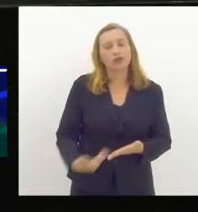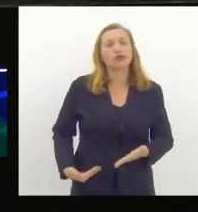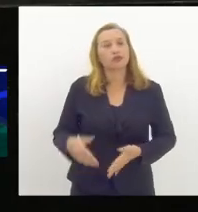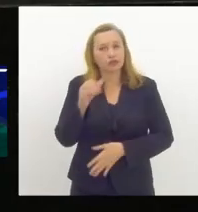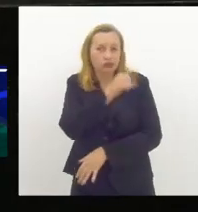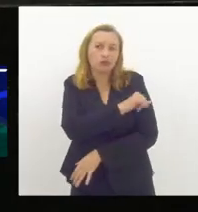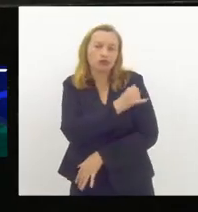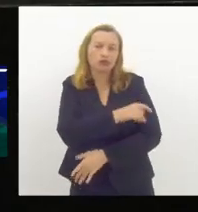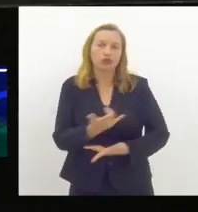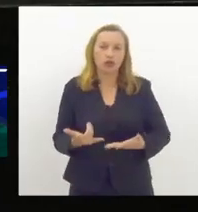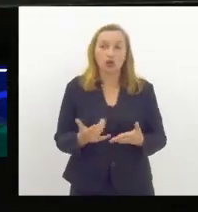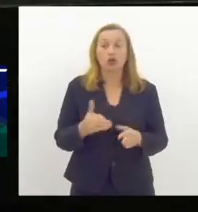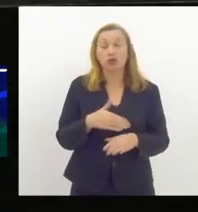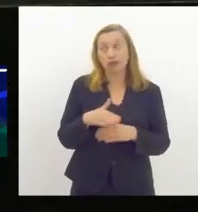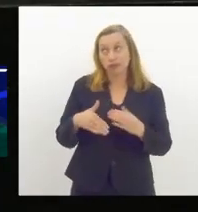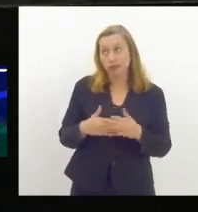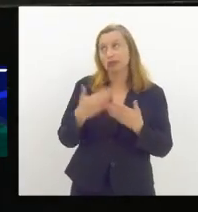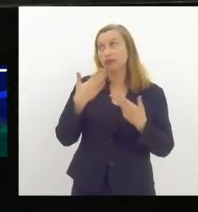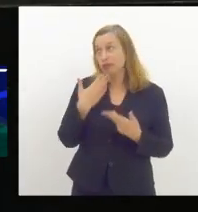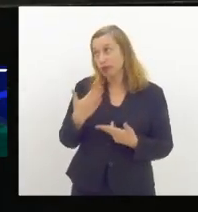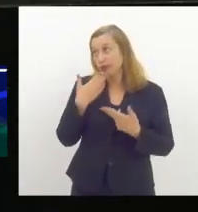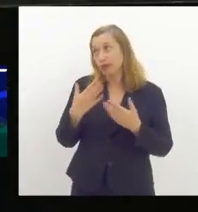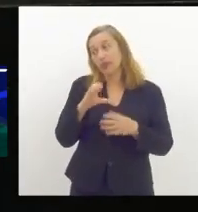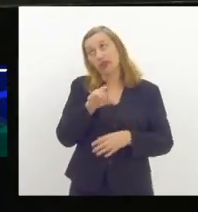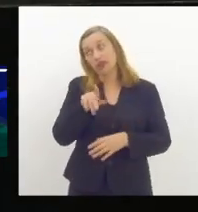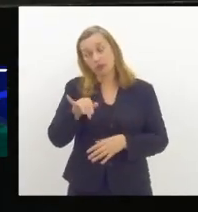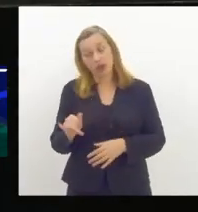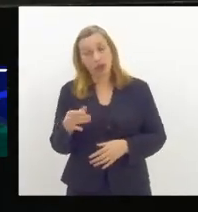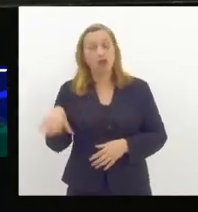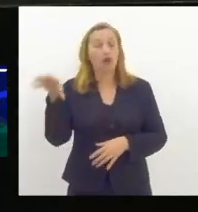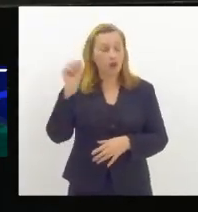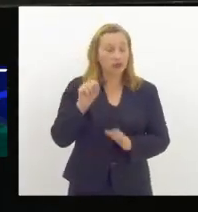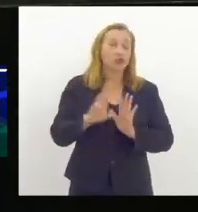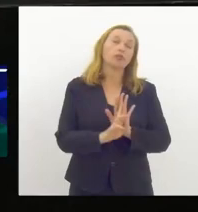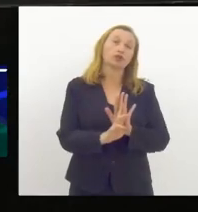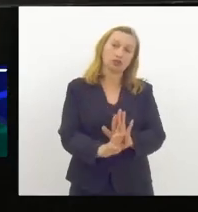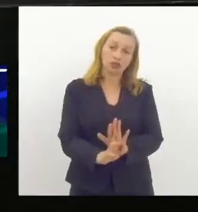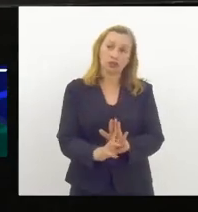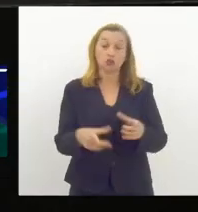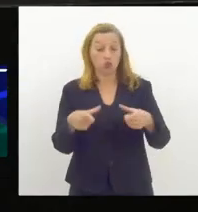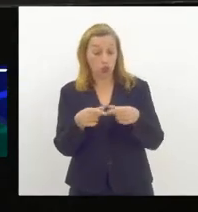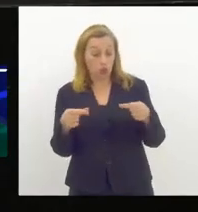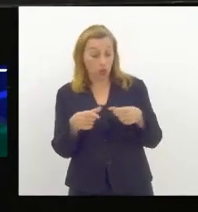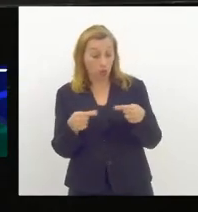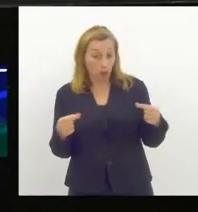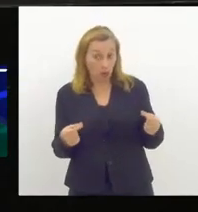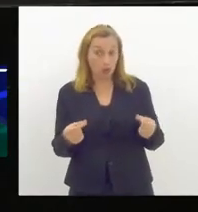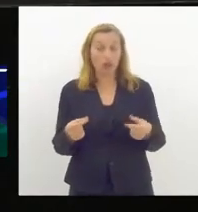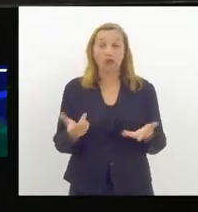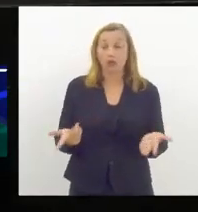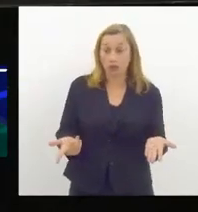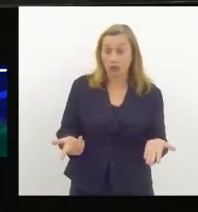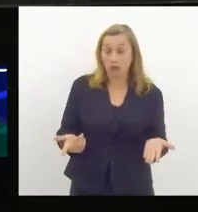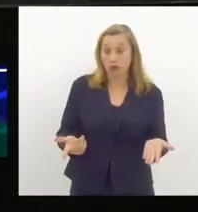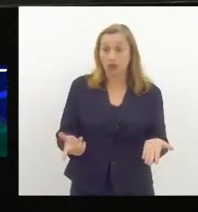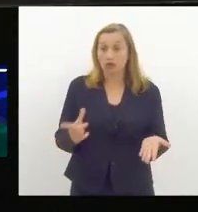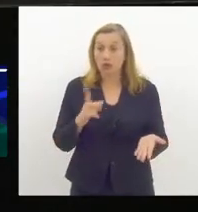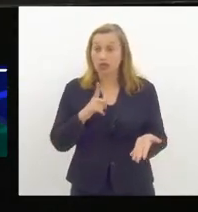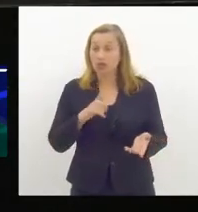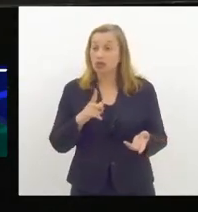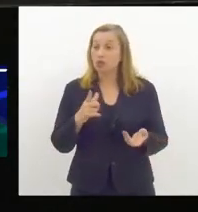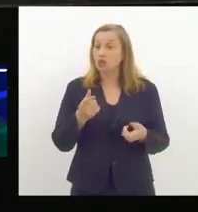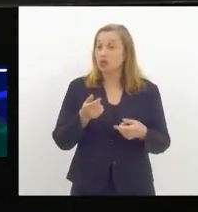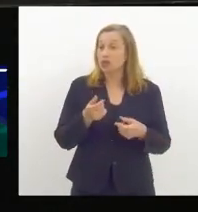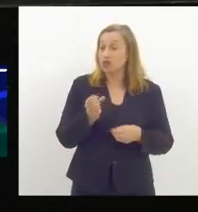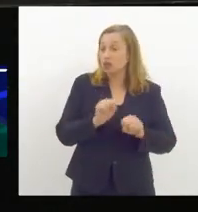do Rio de Janeiro com todos os apelos da CPI ouvindo o representante que tem um monopólio que mantém o sistema